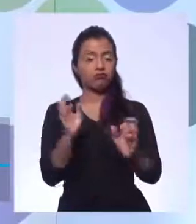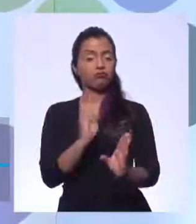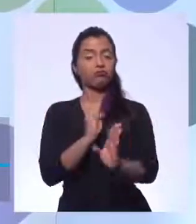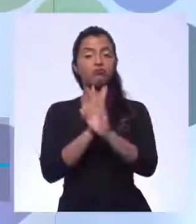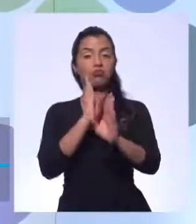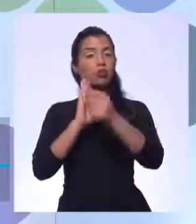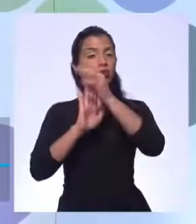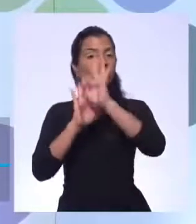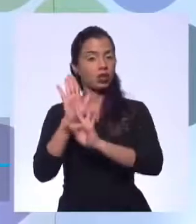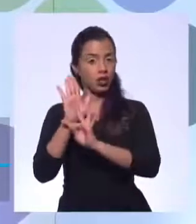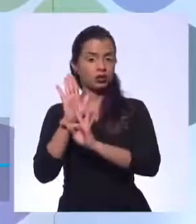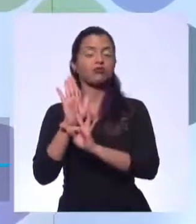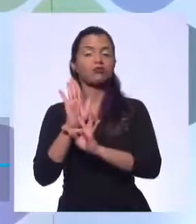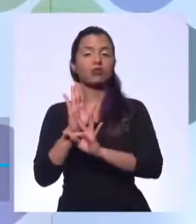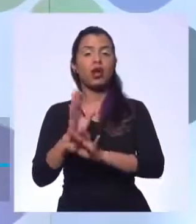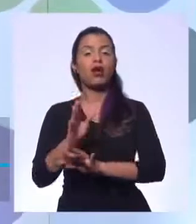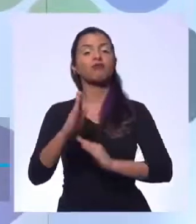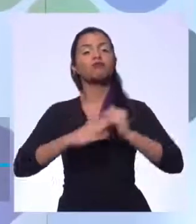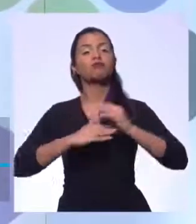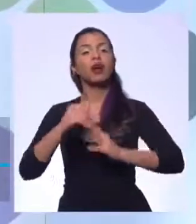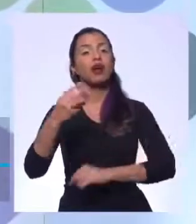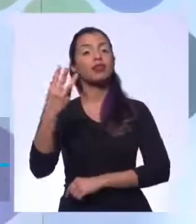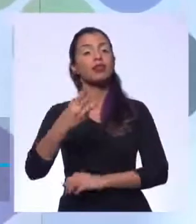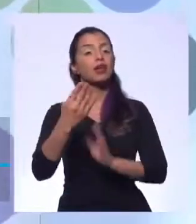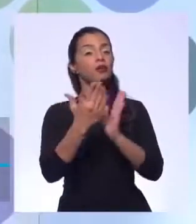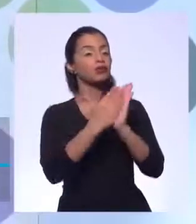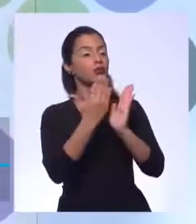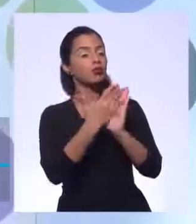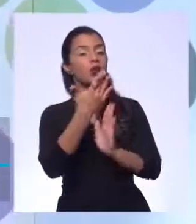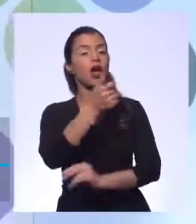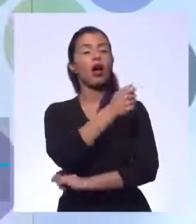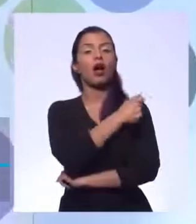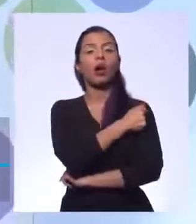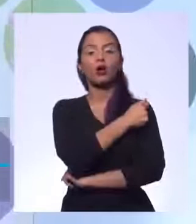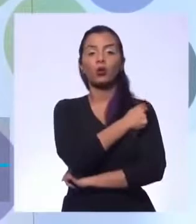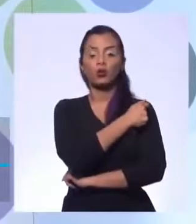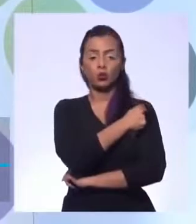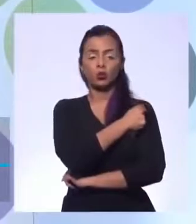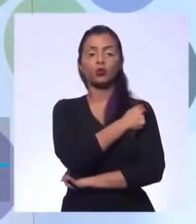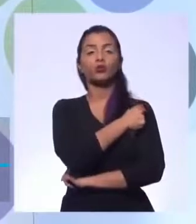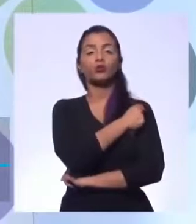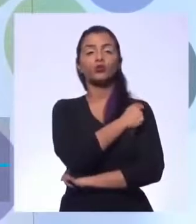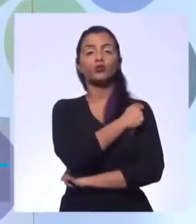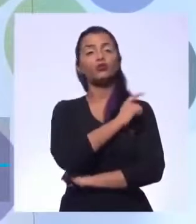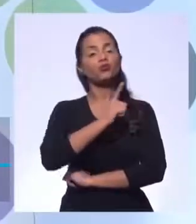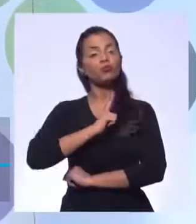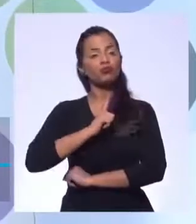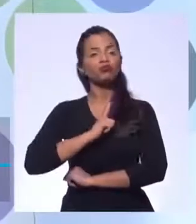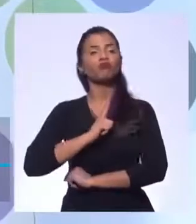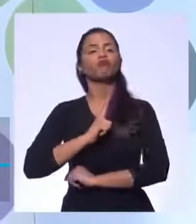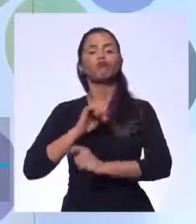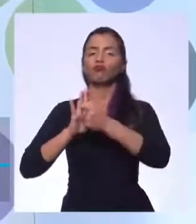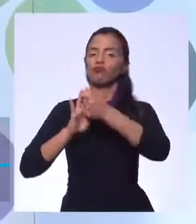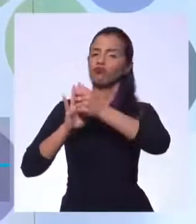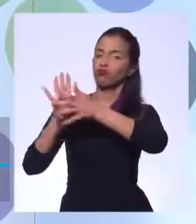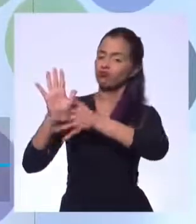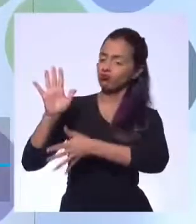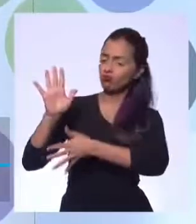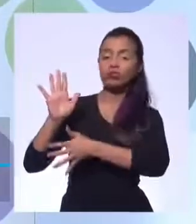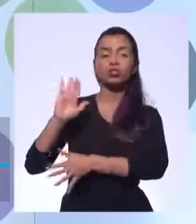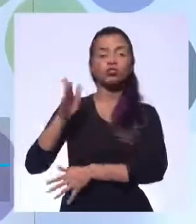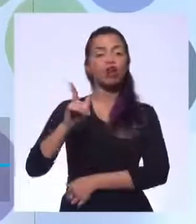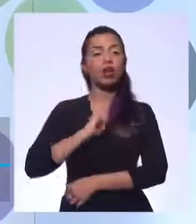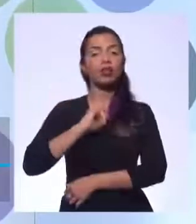aprendizagem 3 do caderno do professor, do caderno do aluno. A versão estendida que já está lá na intranet, não é,